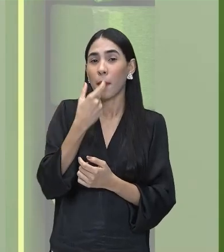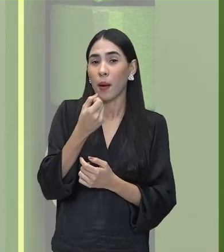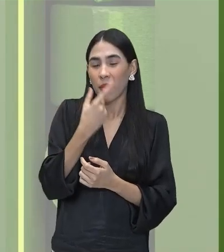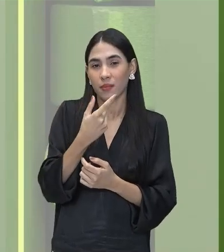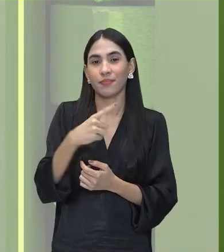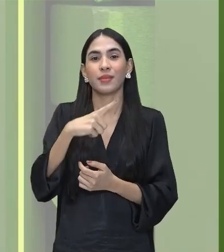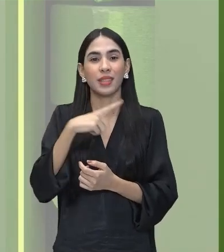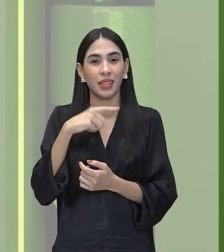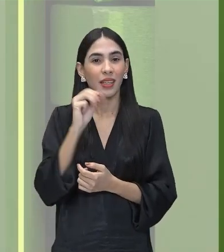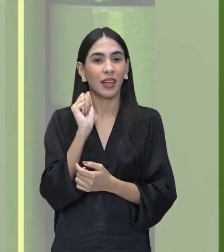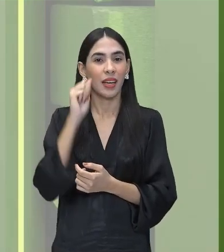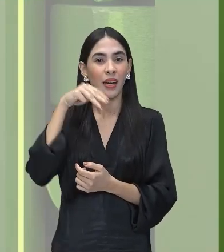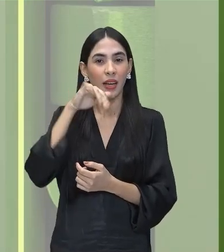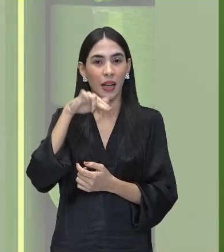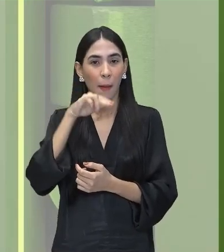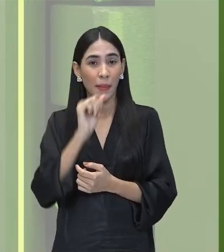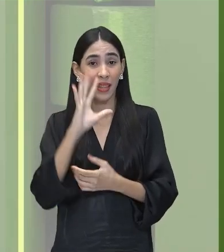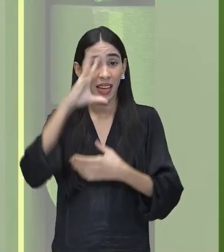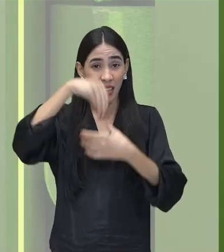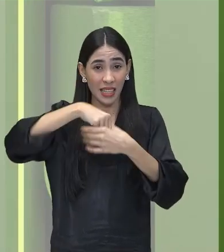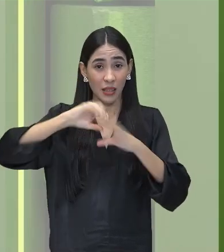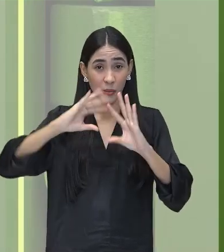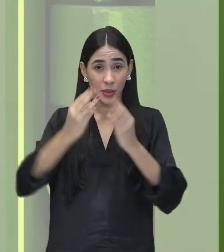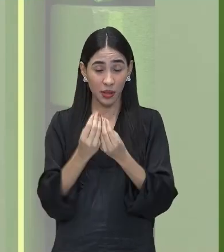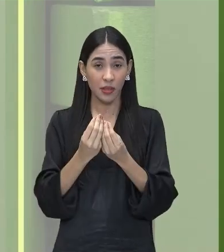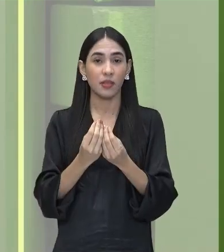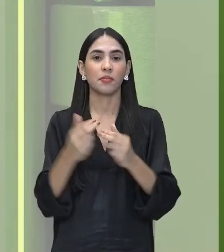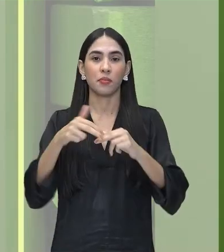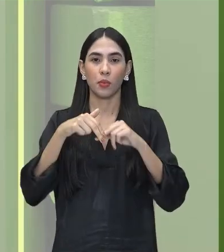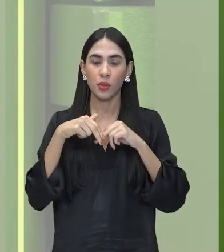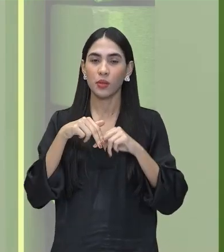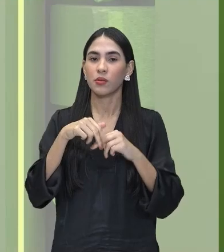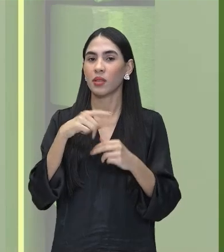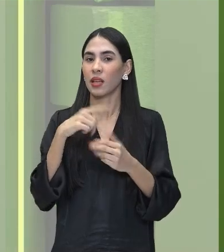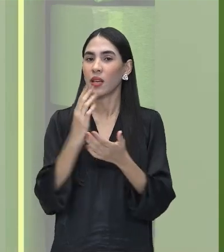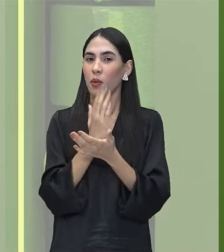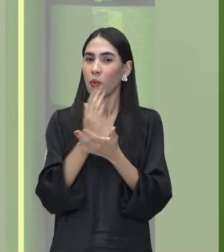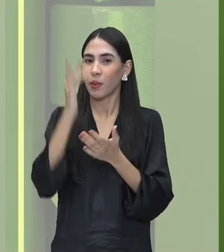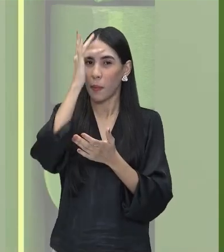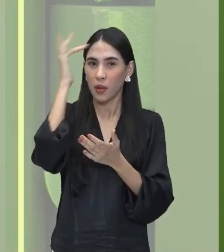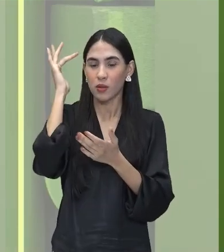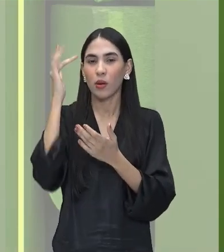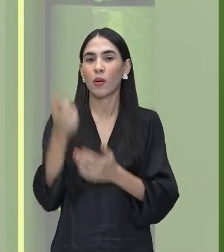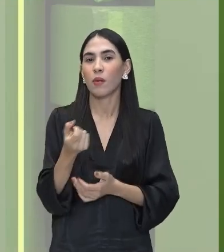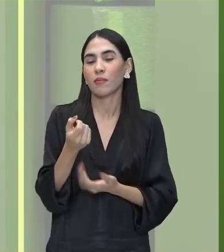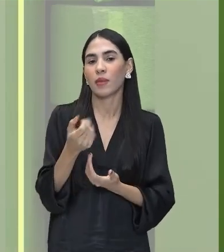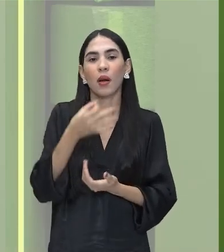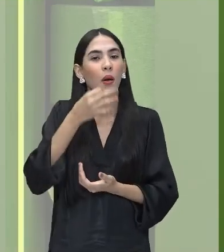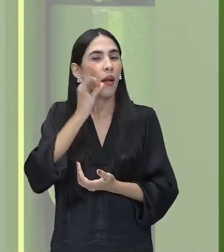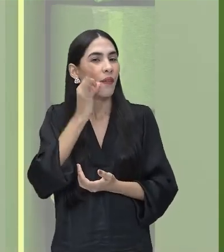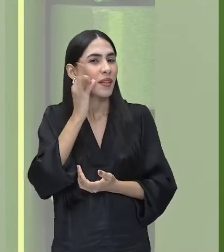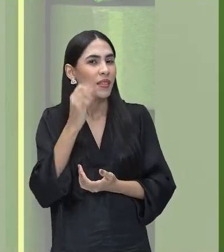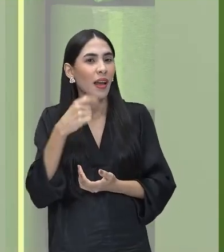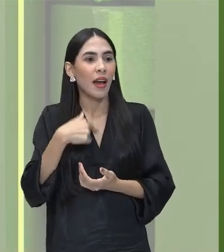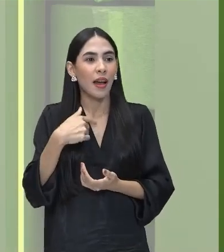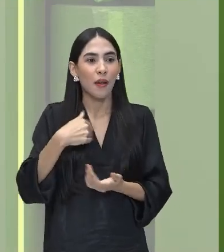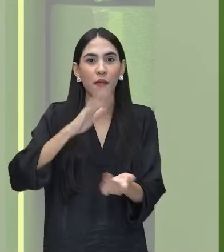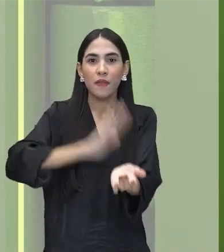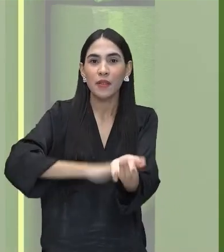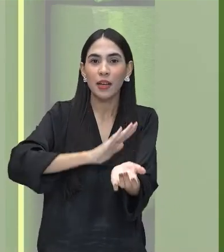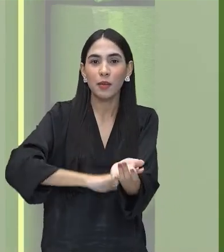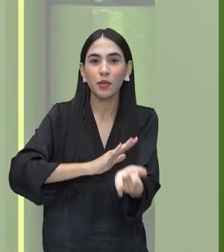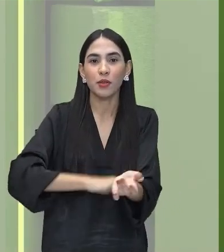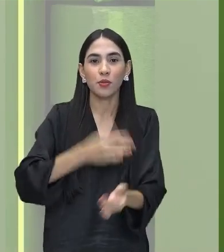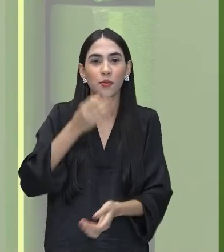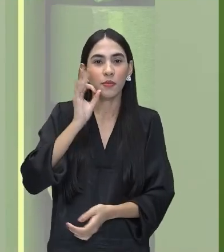têm aminas em sua estrutura, né? Então, por isso também que tem algumas pessoas que tomam cafezinho e, eu sou viciada no cafezinho.